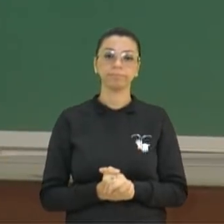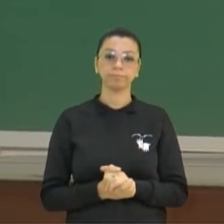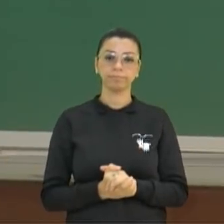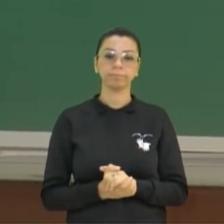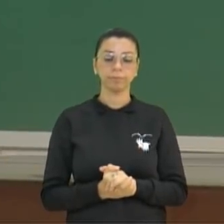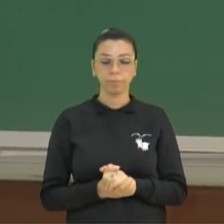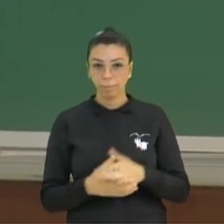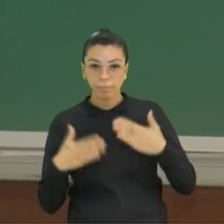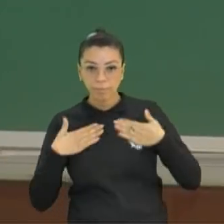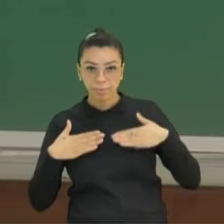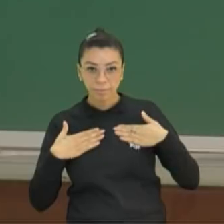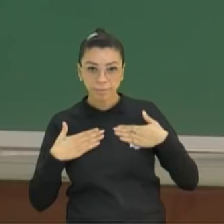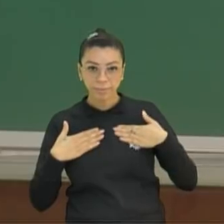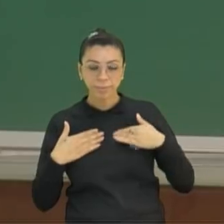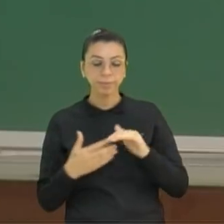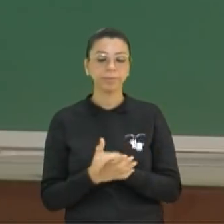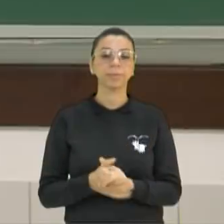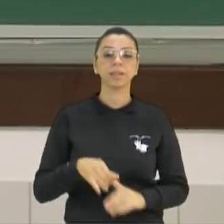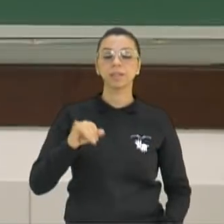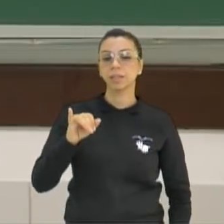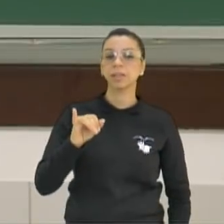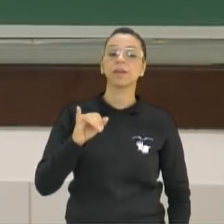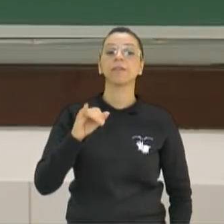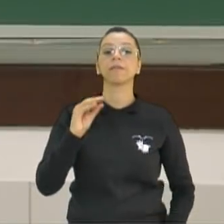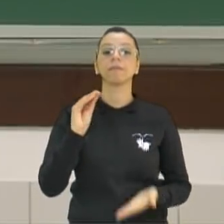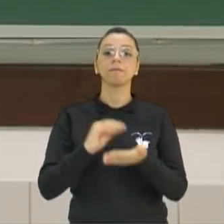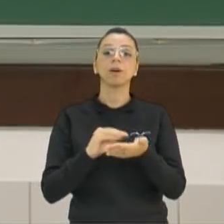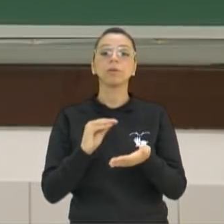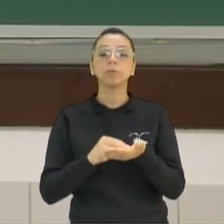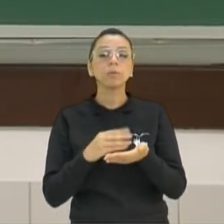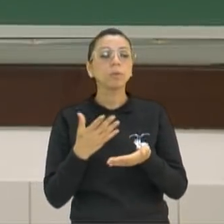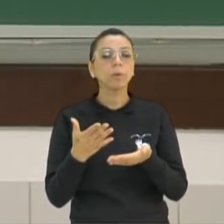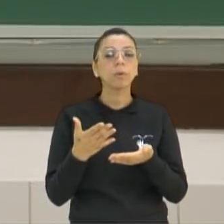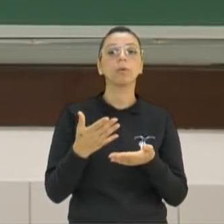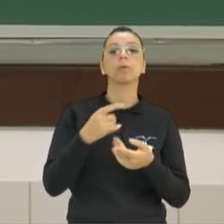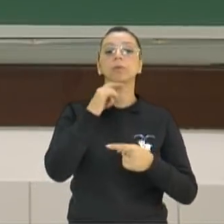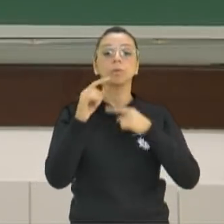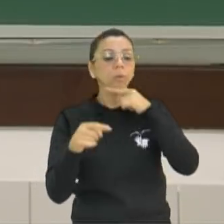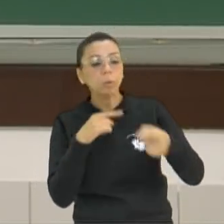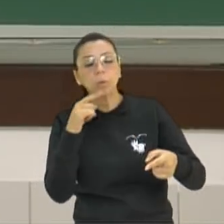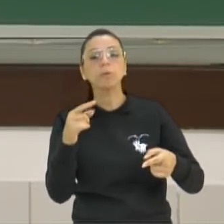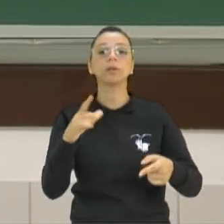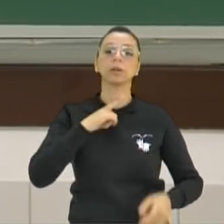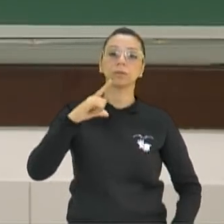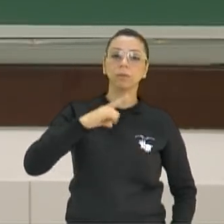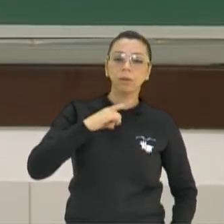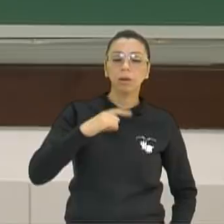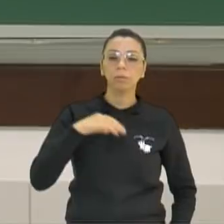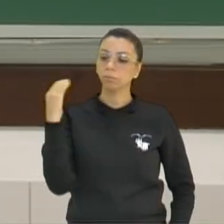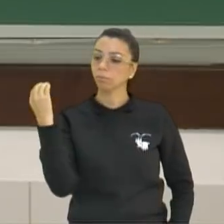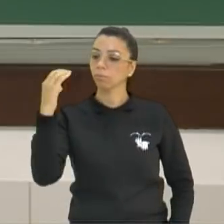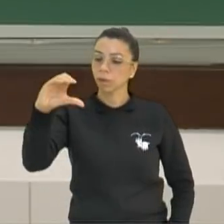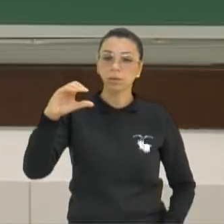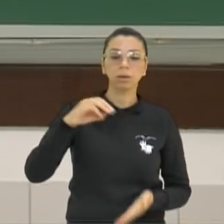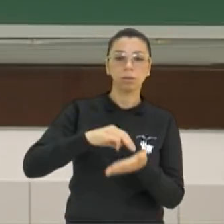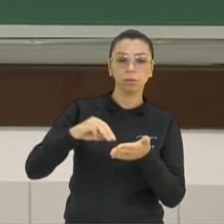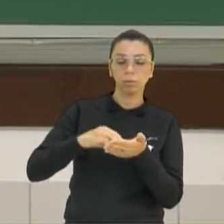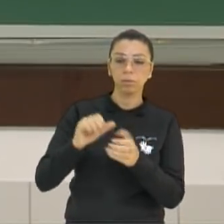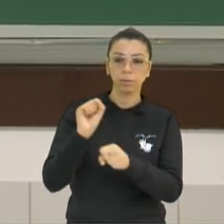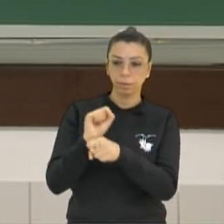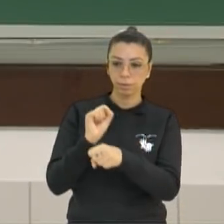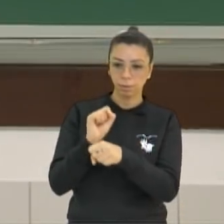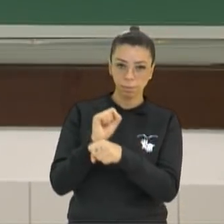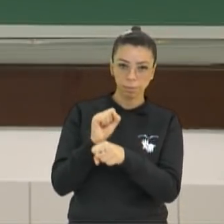Certo? Tudo certinho? Se você não entendeu algum assunto, manda lá a mensagem para sua teacher no mural, espera pela